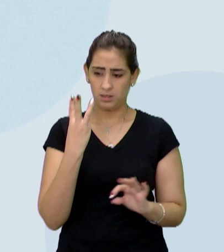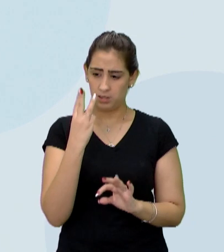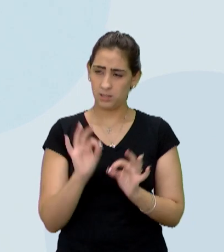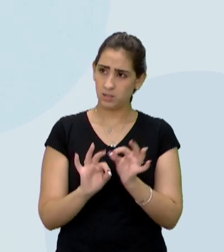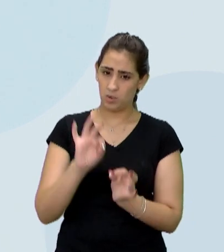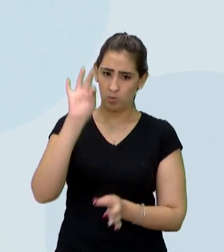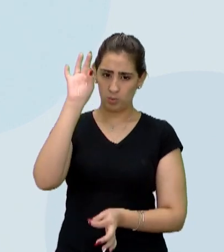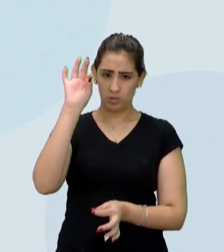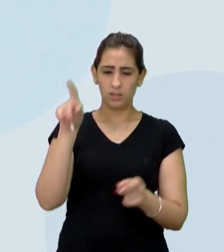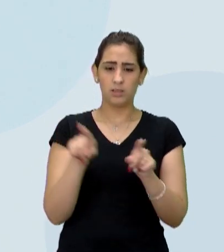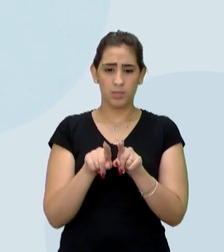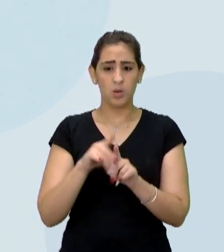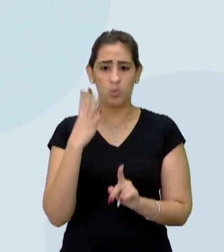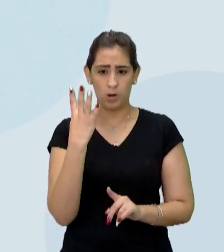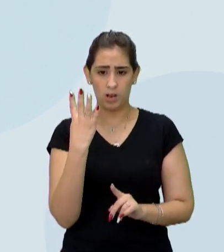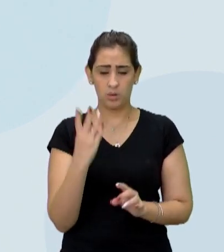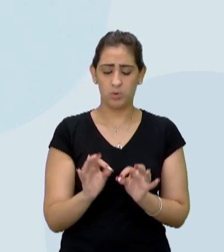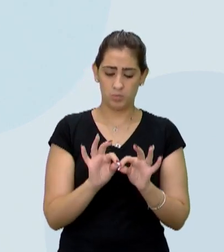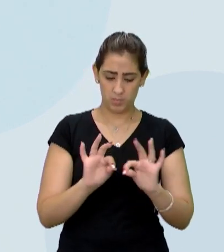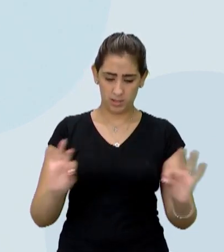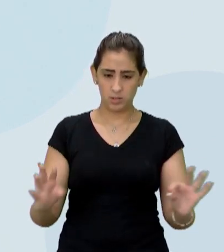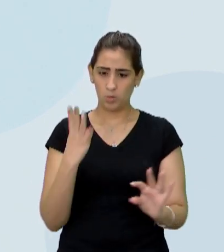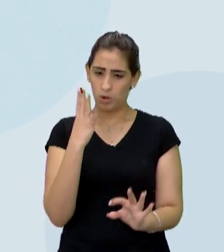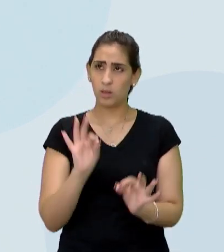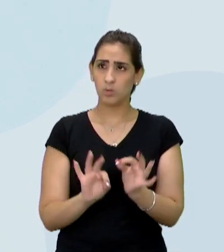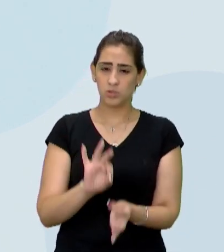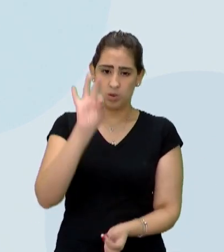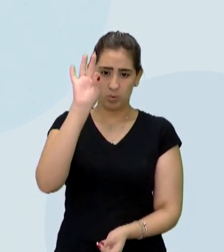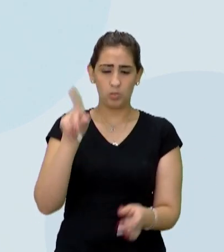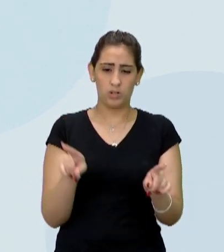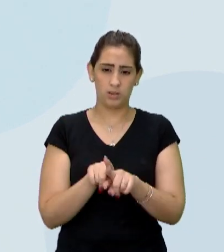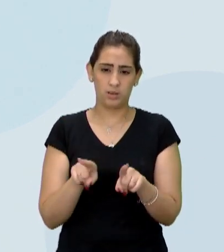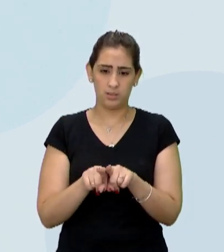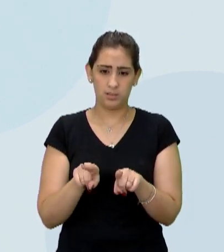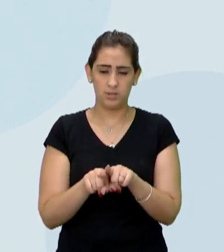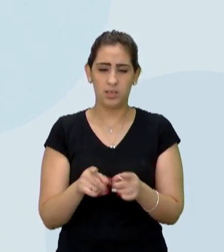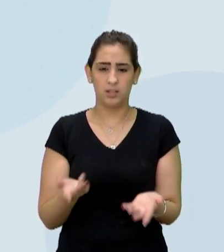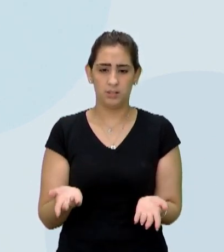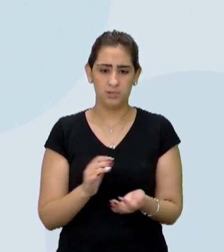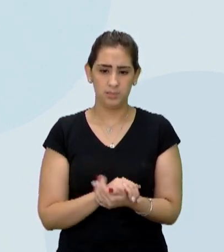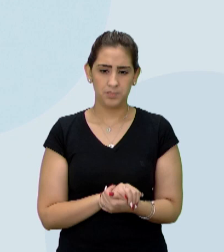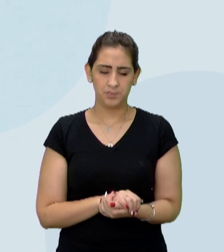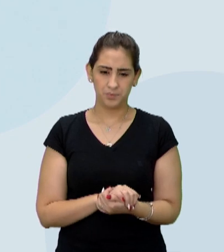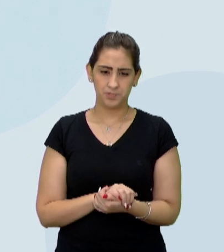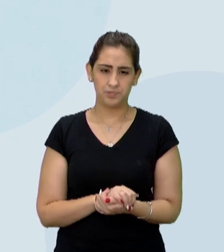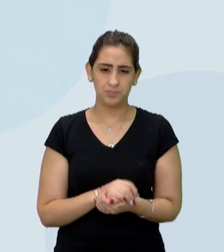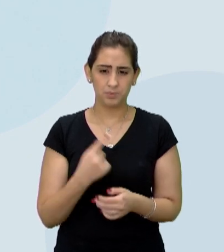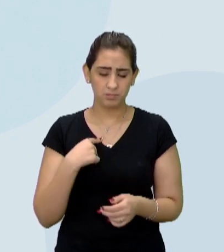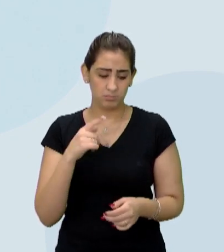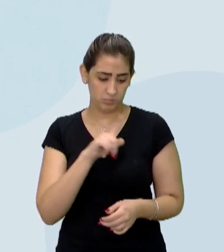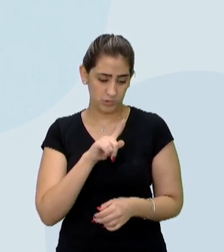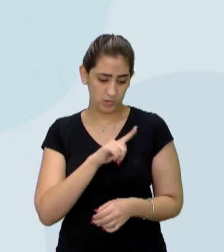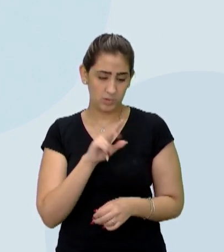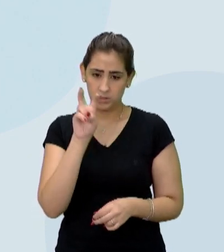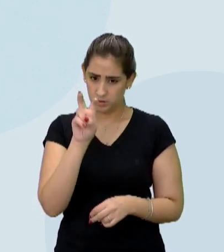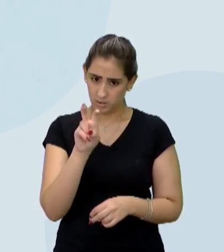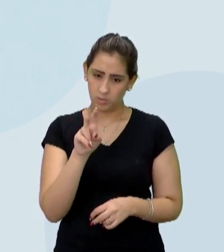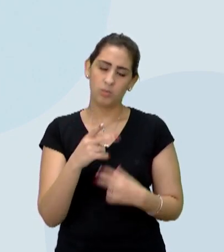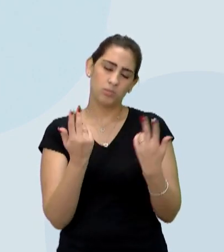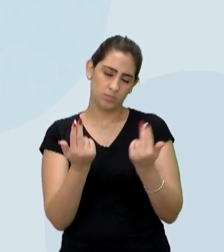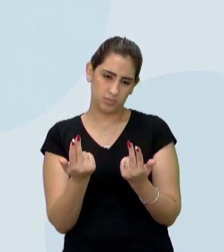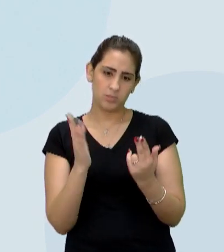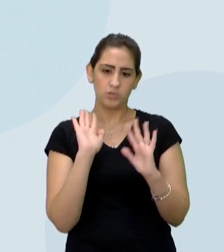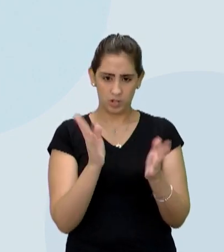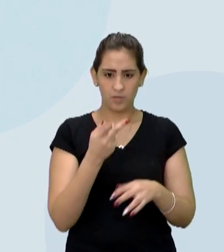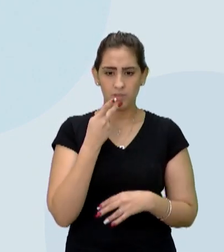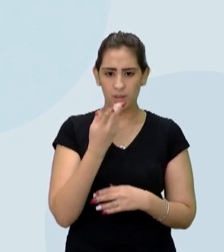altura. Posição 4, 4 de base e 4 de altura, né? Se a gente tivesse uma posição 5, né? Como eu